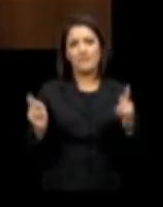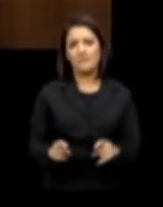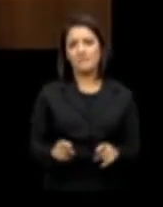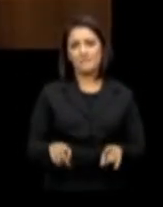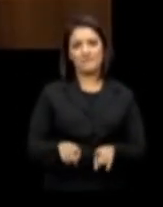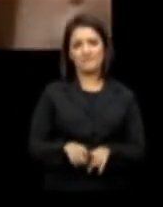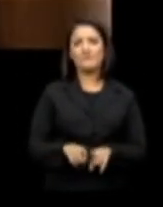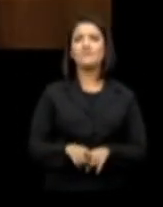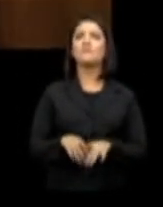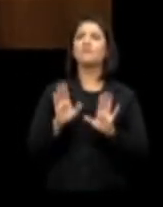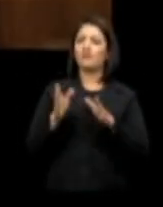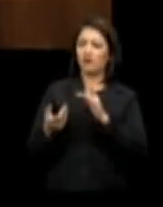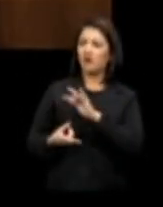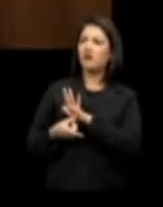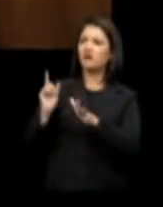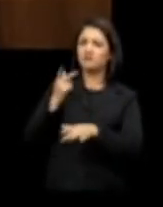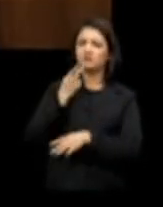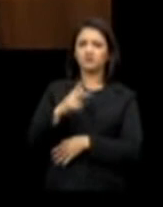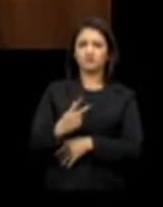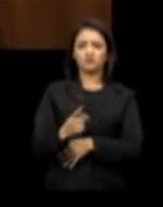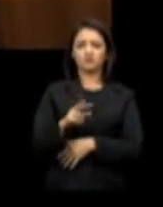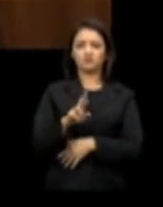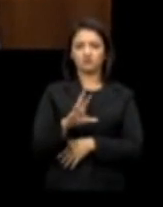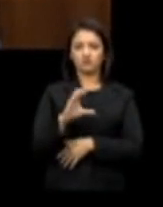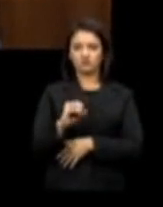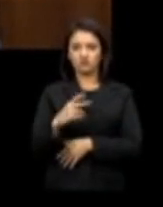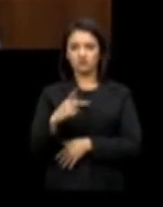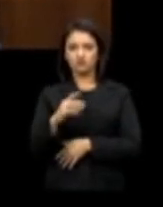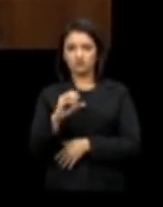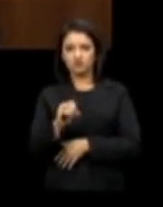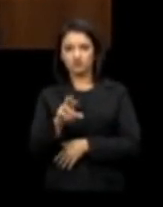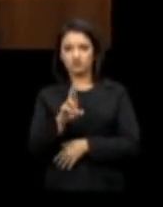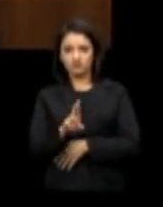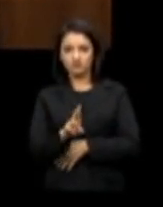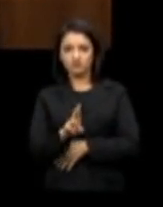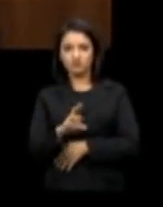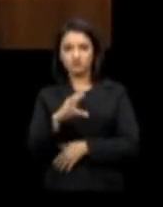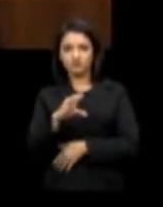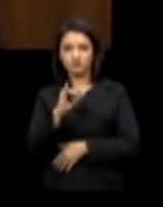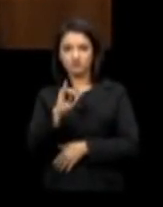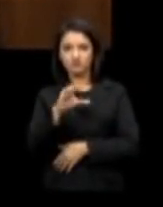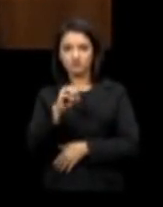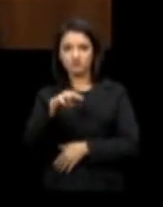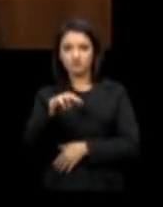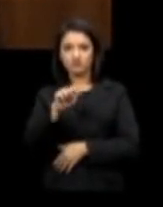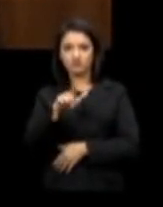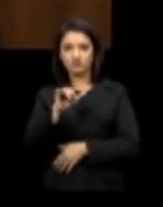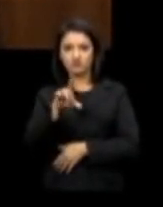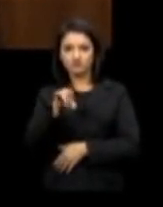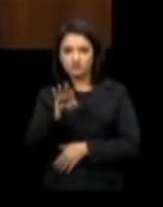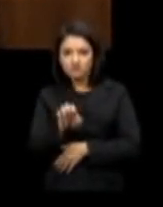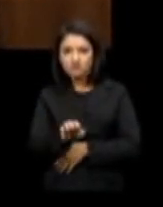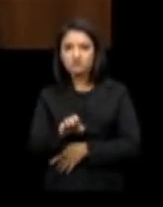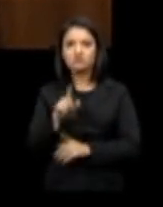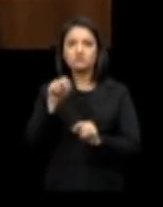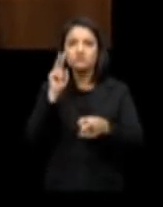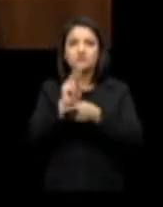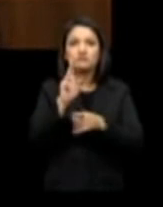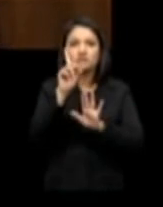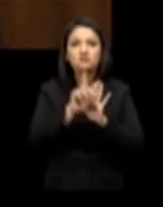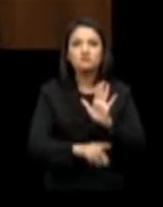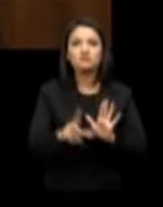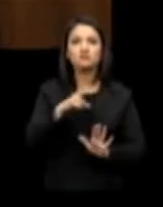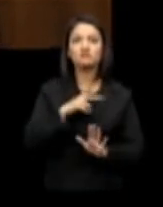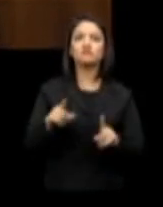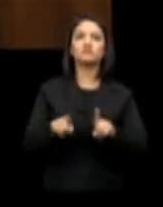proporcionalidade, como já foi aqui amplamente demonstrado. Desde a concepção do direito à privacidade, como manifestação do direito